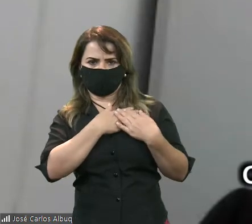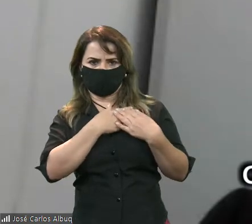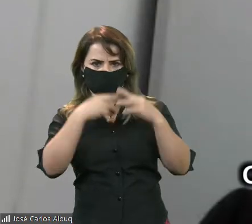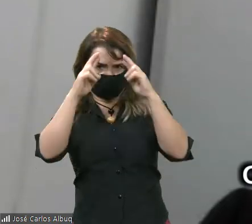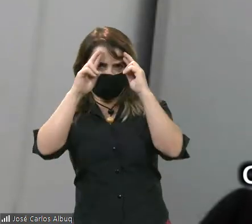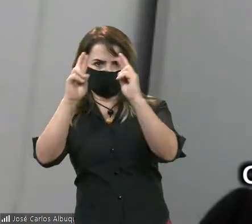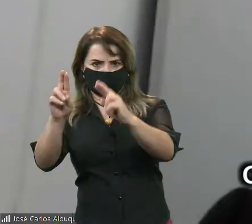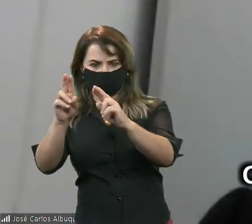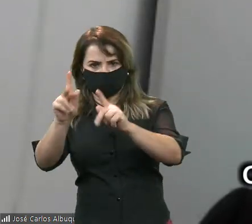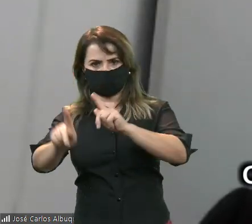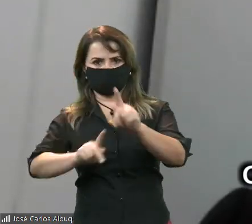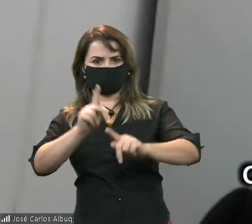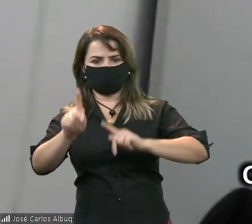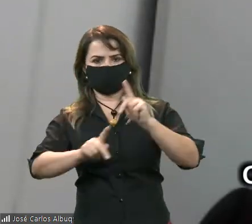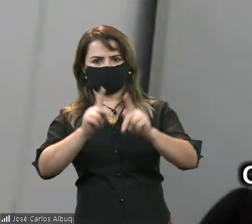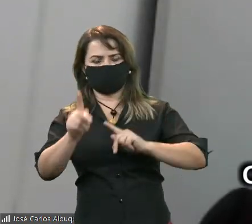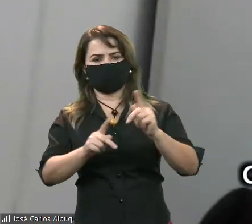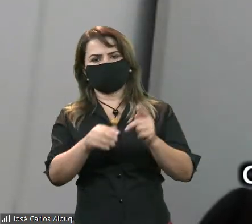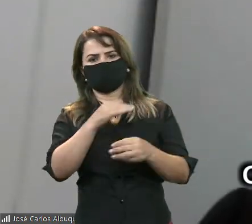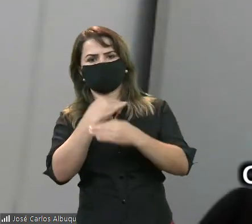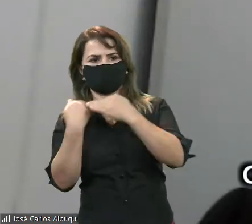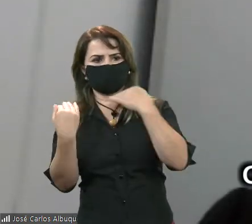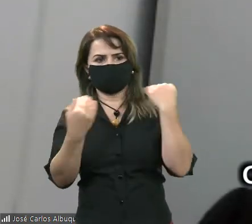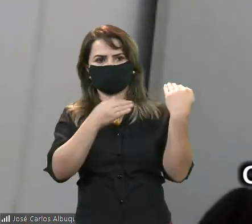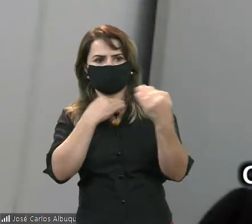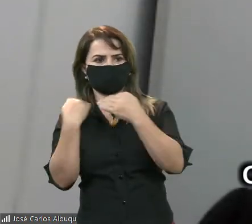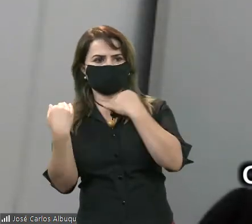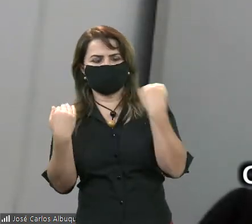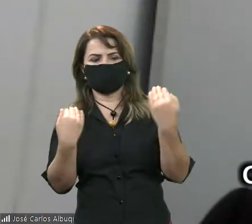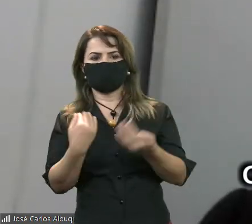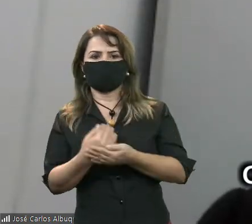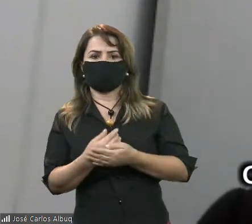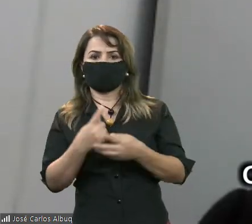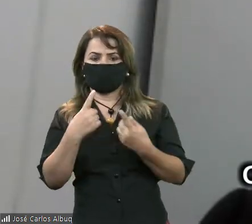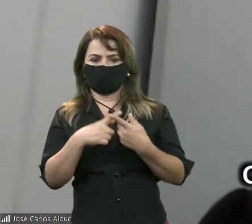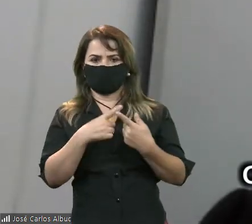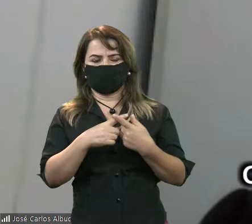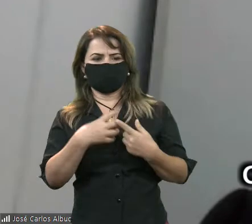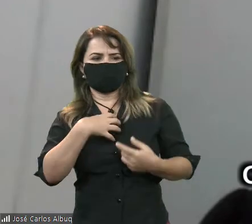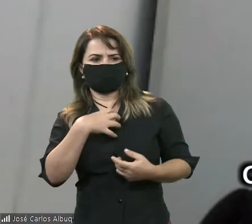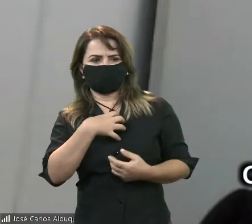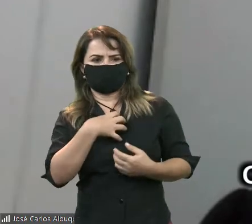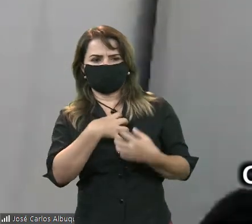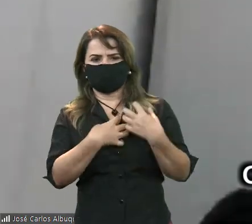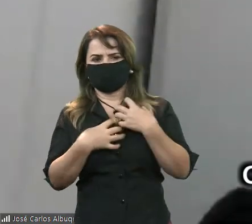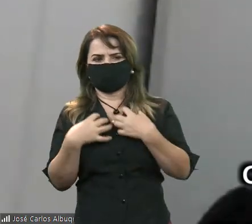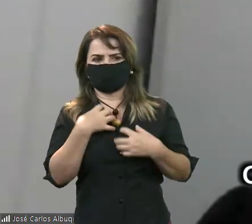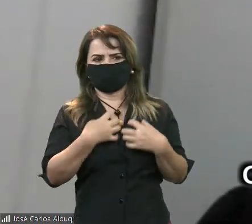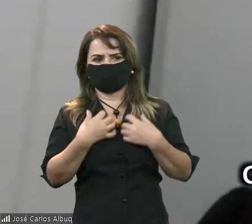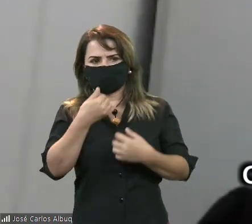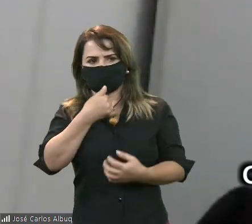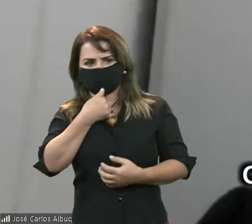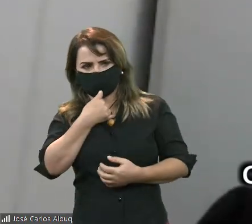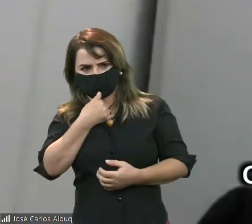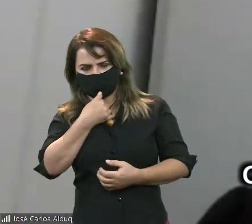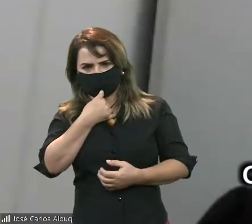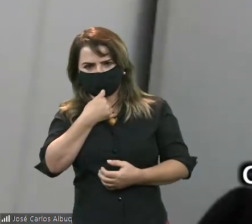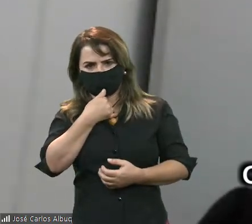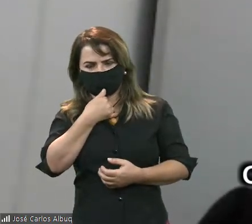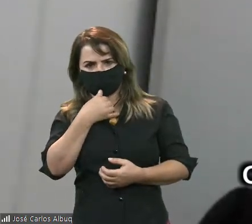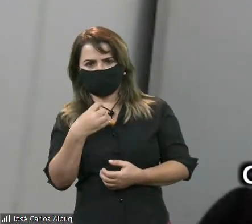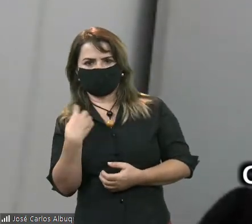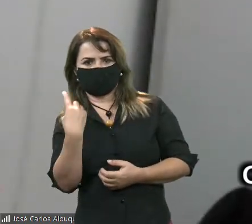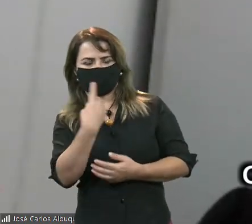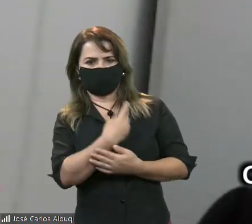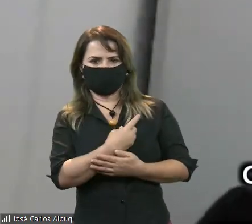baixa, para a gente poder está fazendo esse minuto de silêncio. Dizer que é com muita dor, realmente, que a gente faz